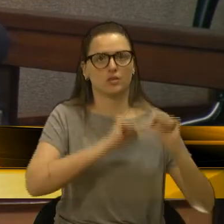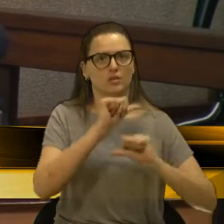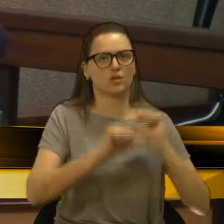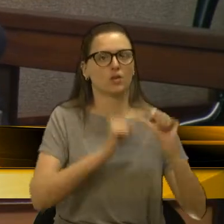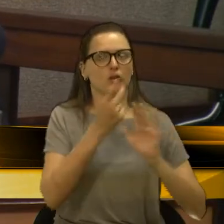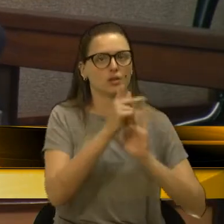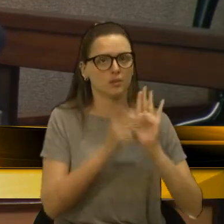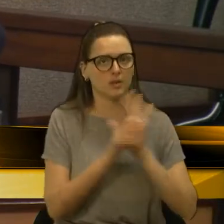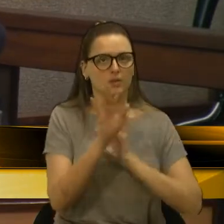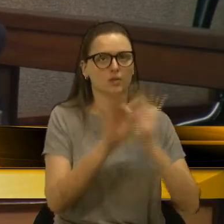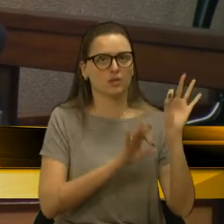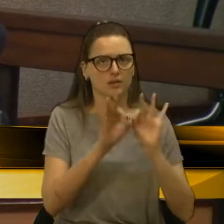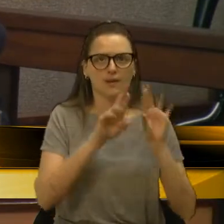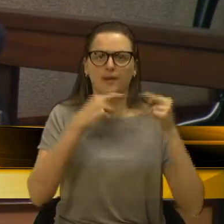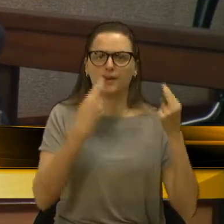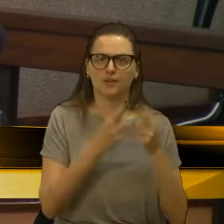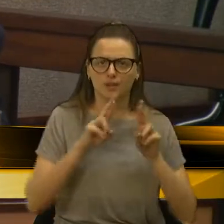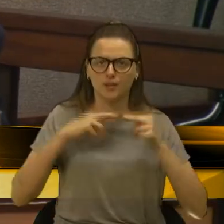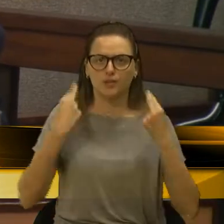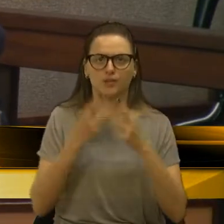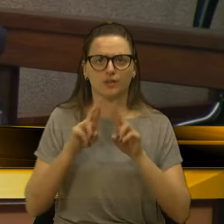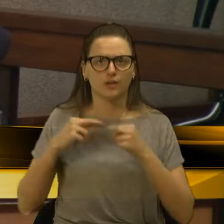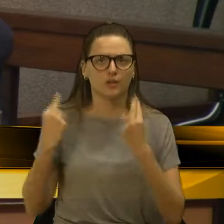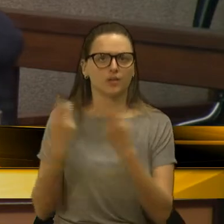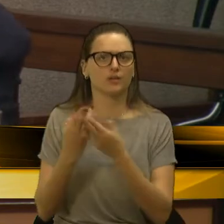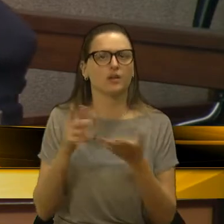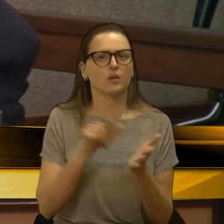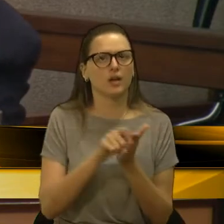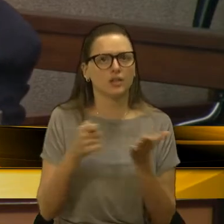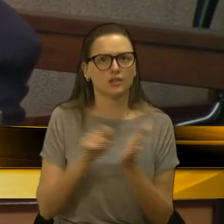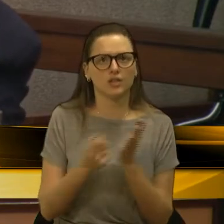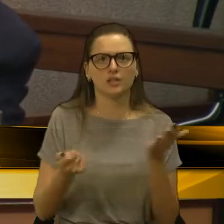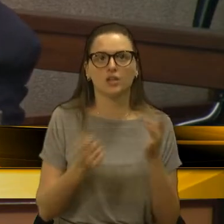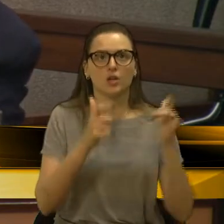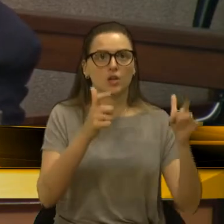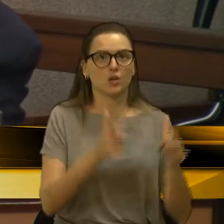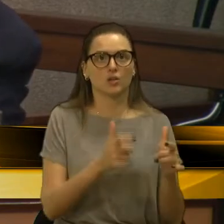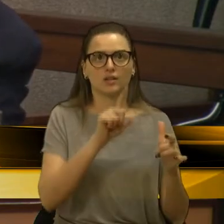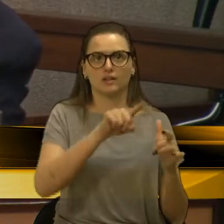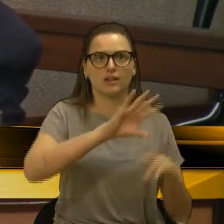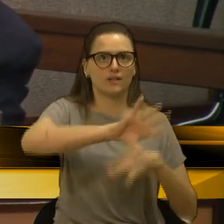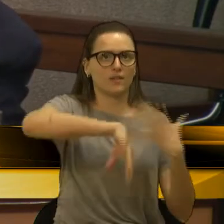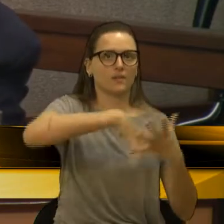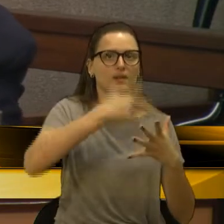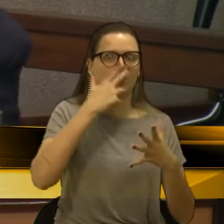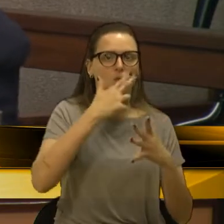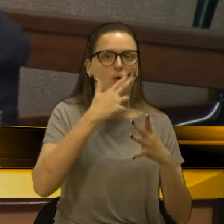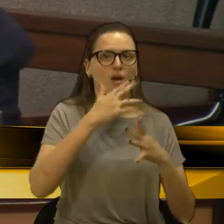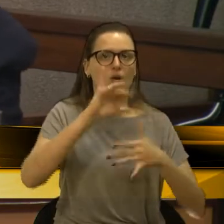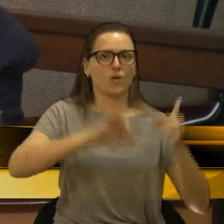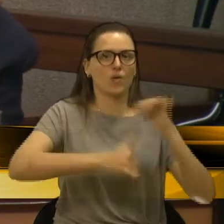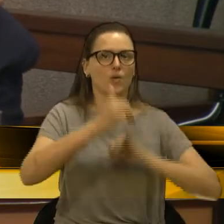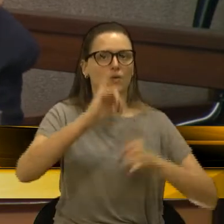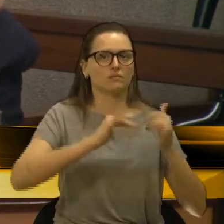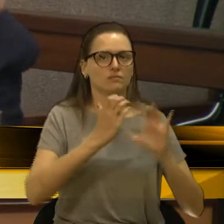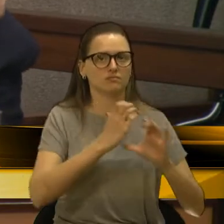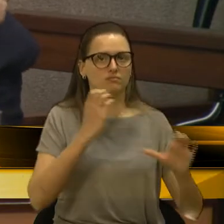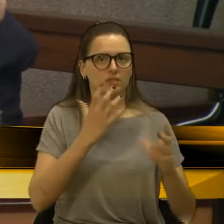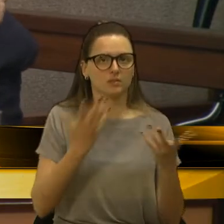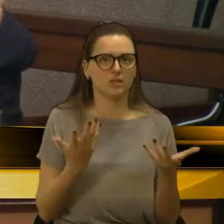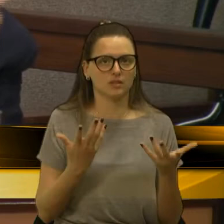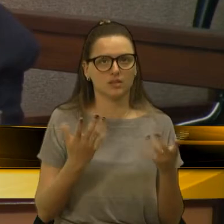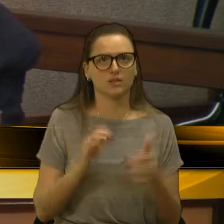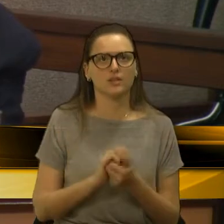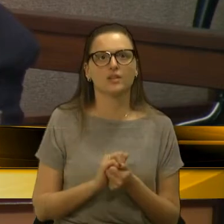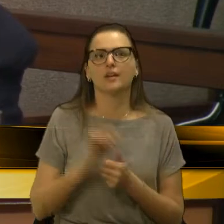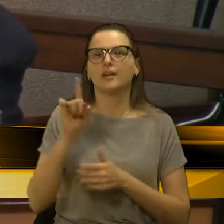reunião, e a gente acompanhou o trabalho. Aquela sala lá estava virada num laboratório, diferente do outro lado, que não foram